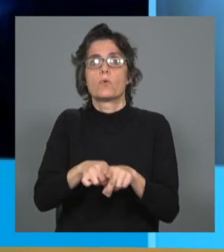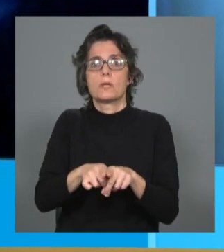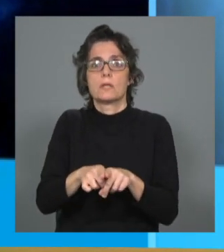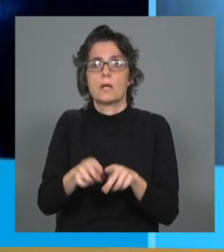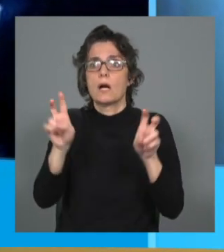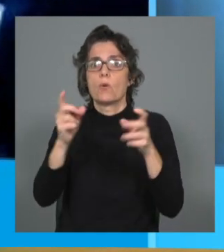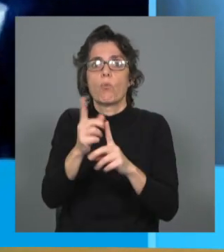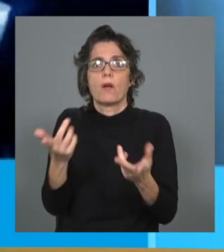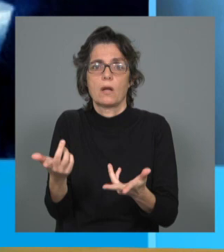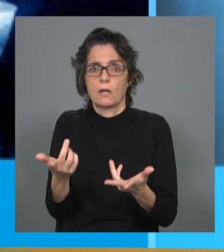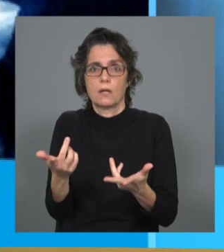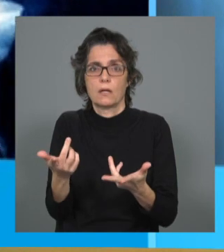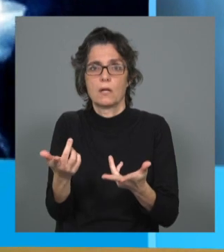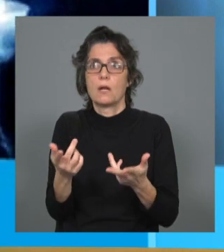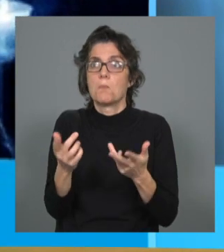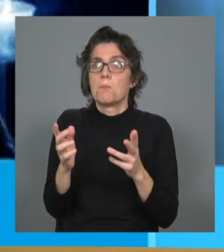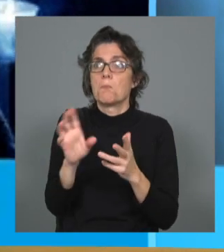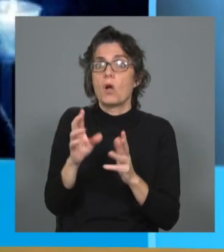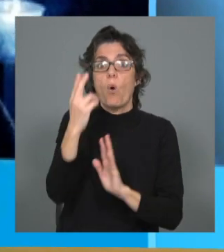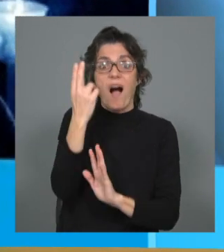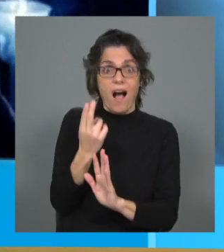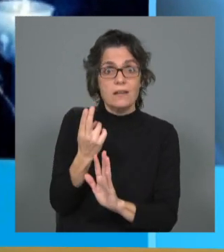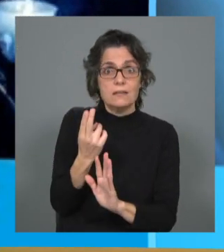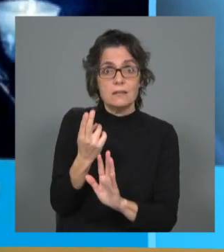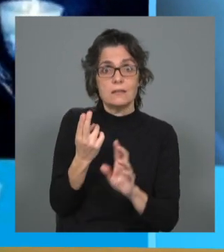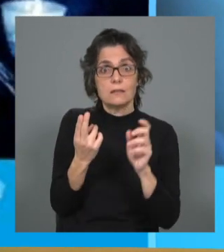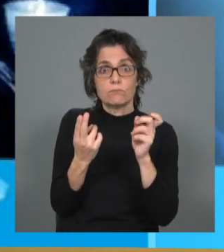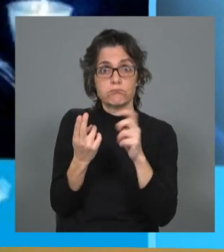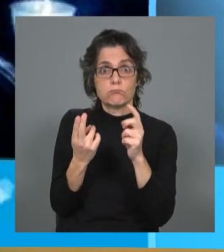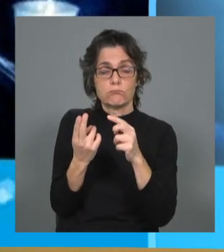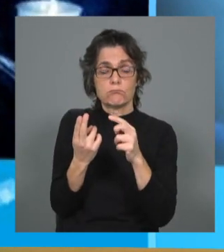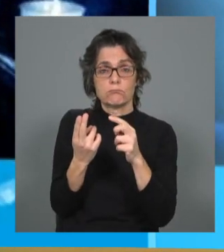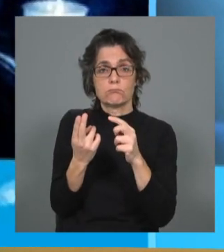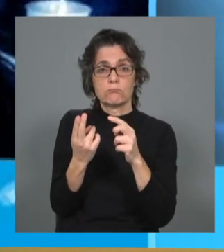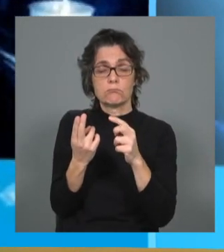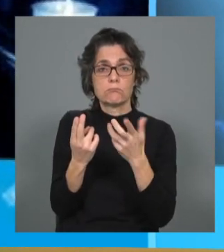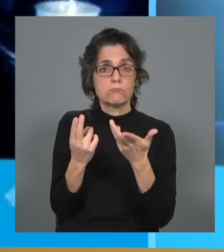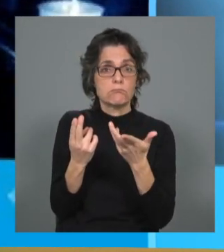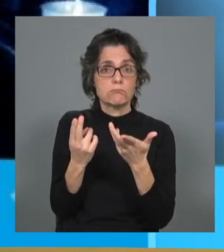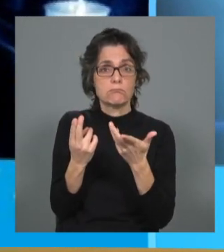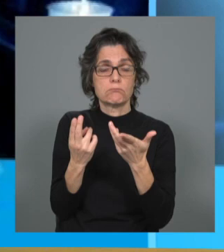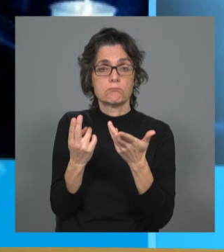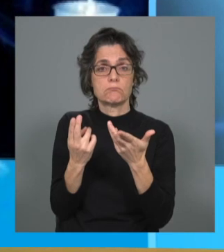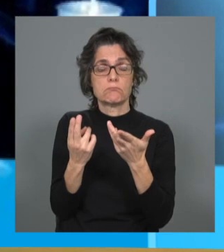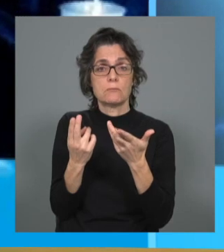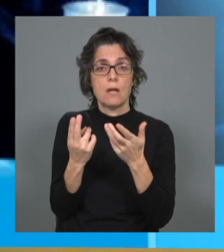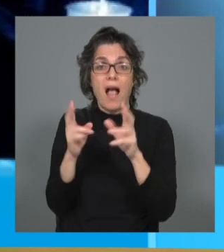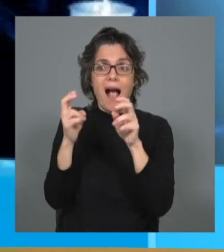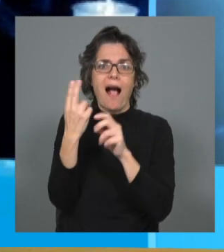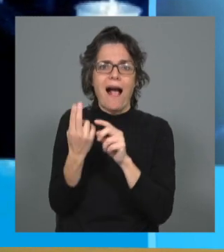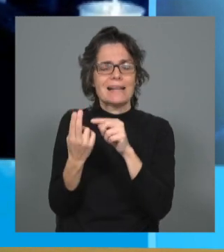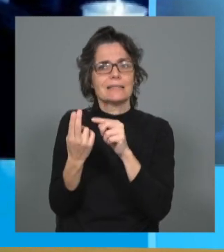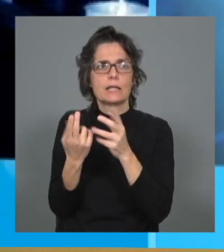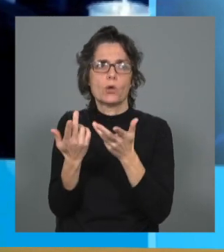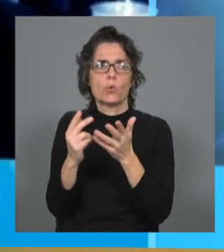enquanto arte, ou o que quer que lhe chamemos, enquanto